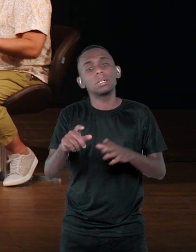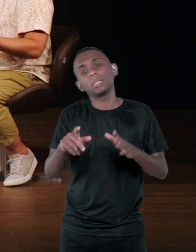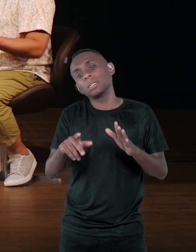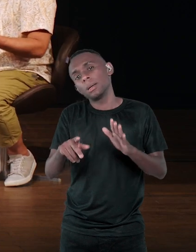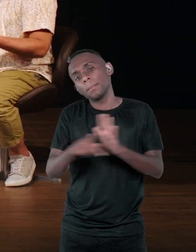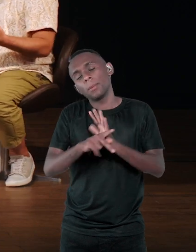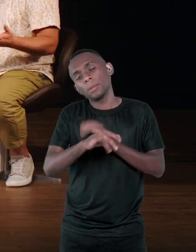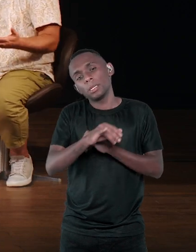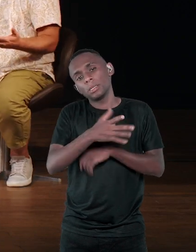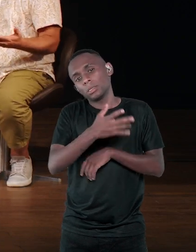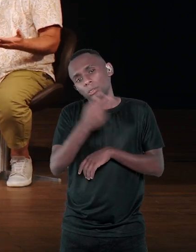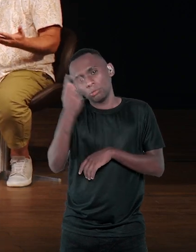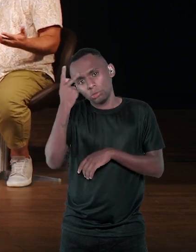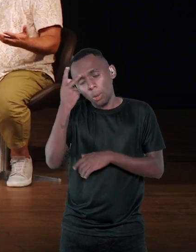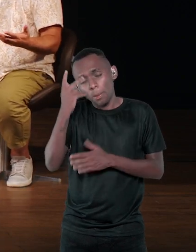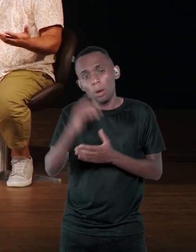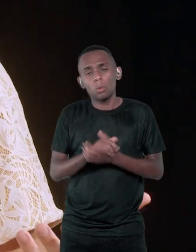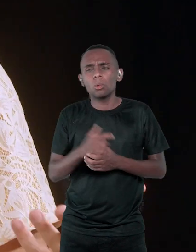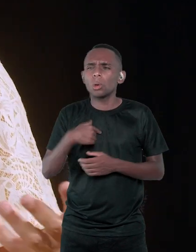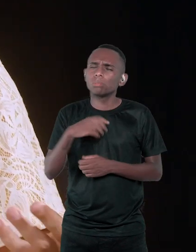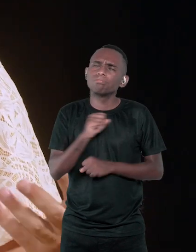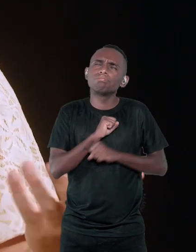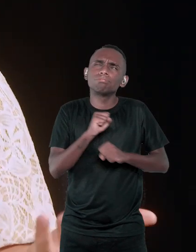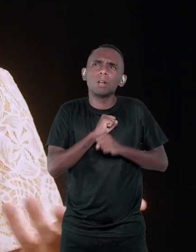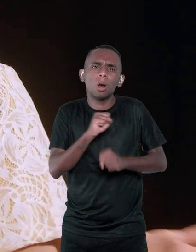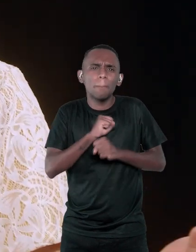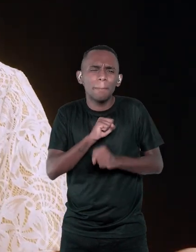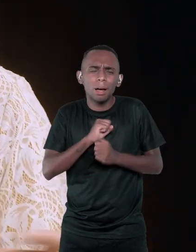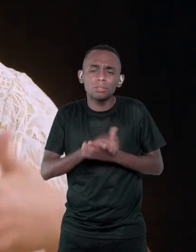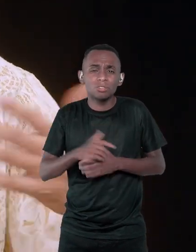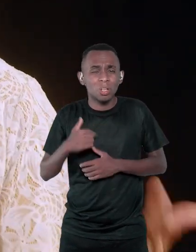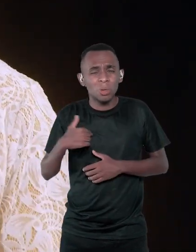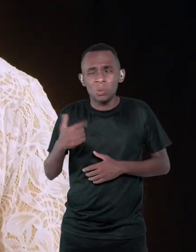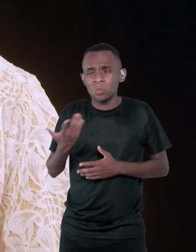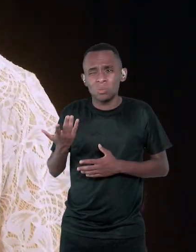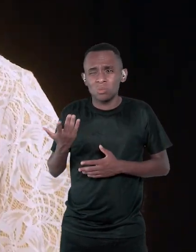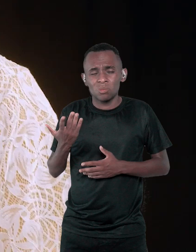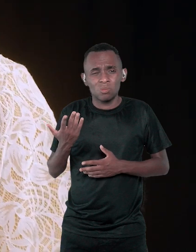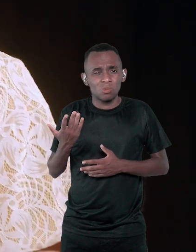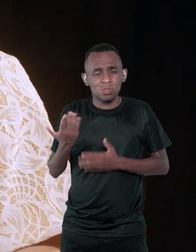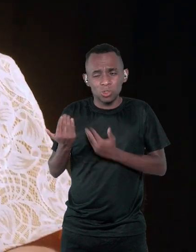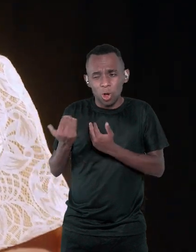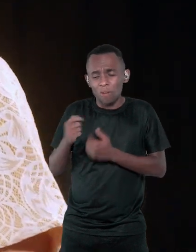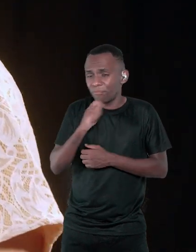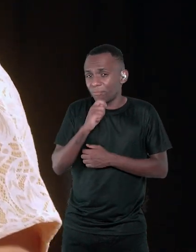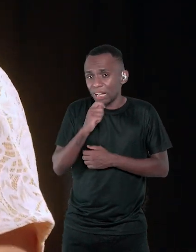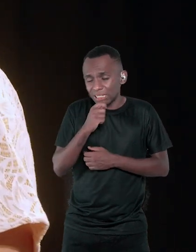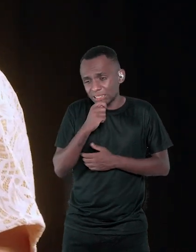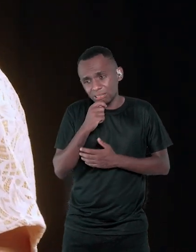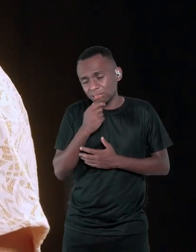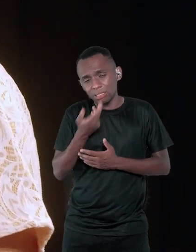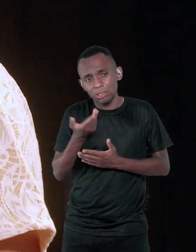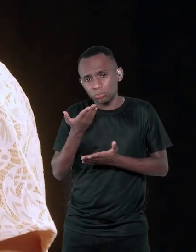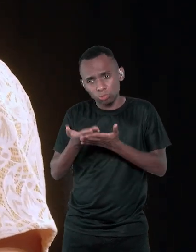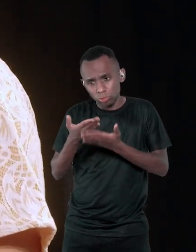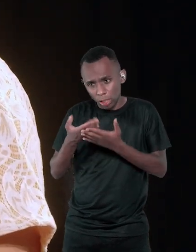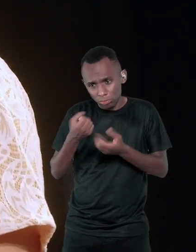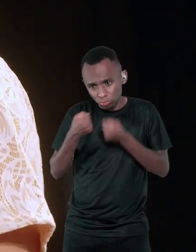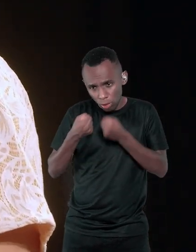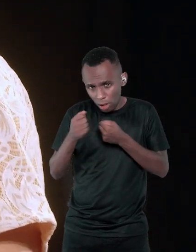Eu era apaixonado. E veja só, era um moleque que não tinha nem estudado jornalismo e que foi...